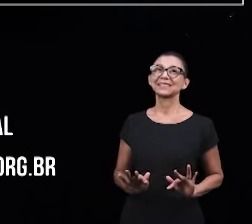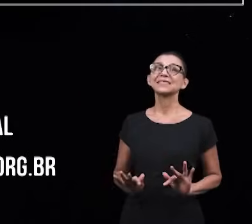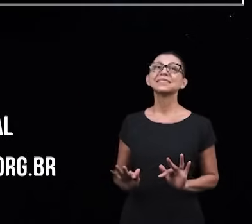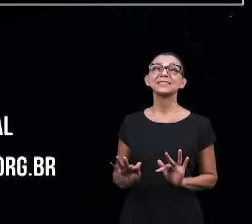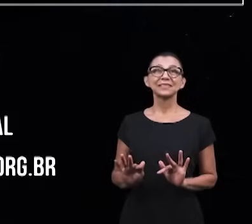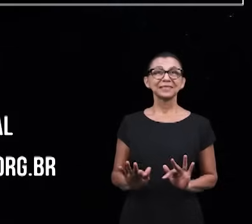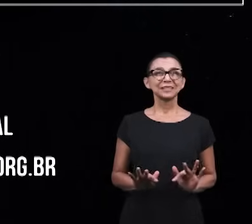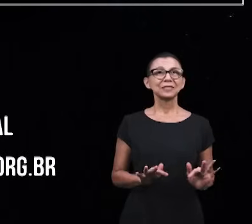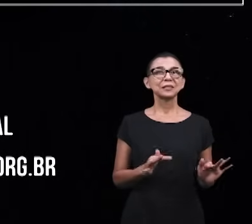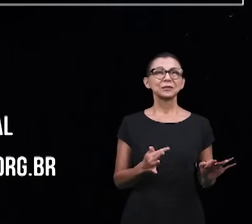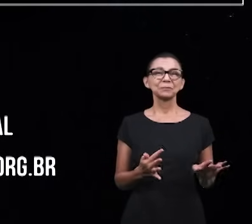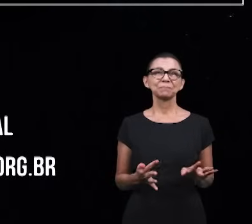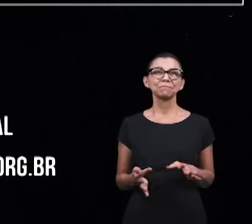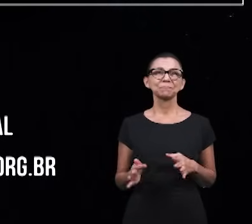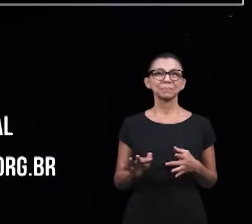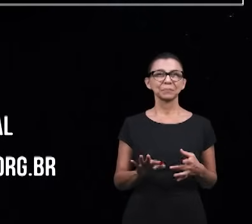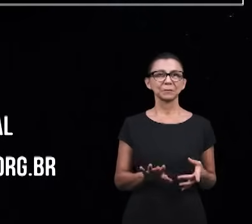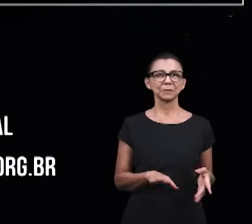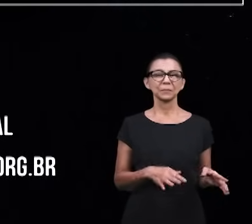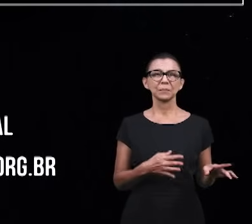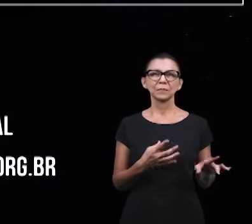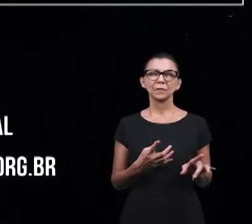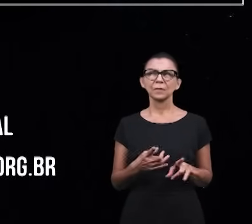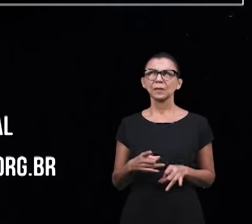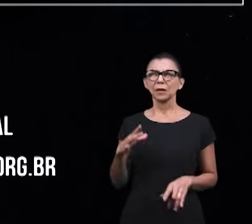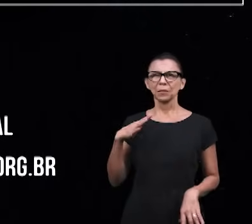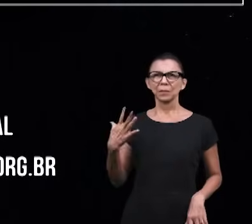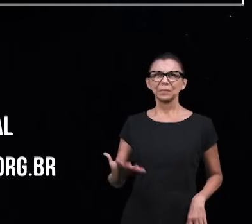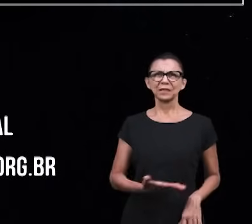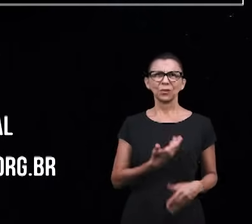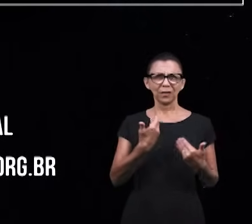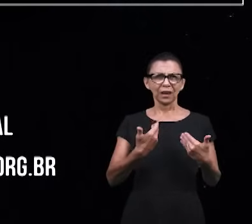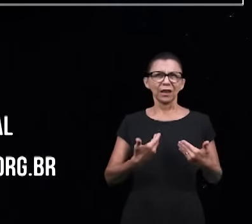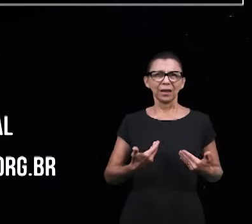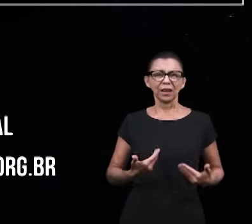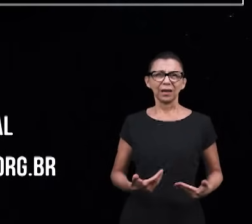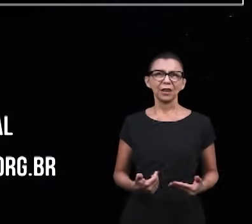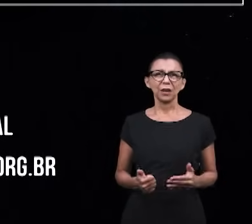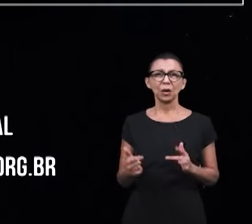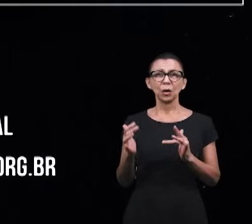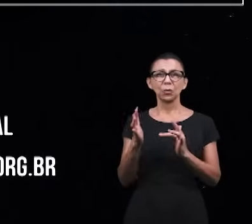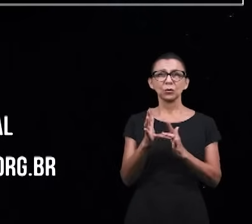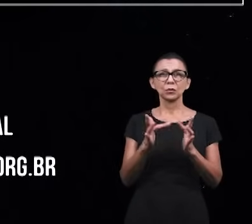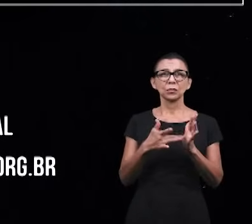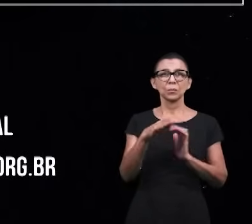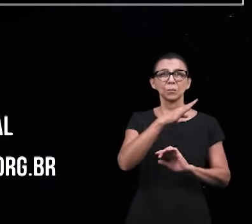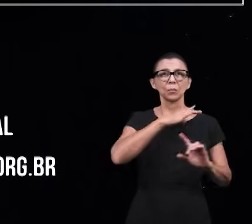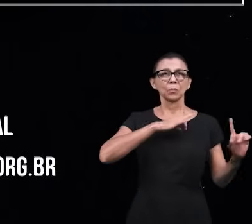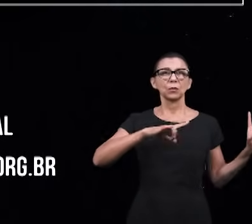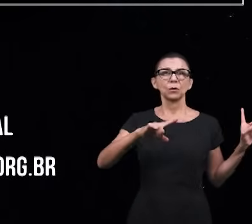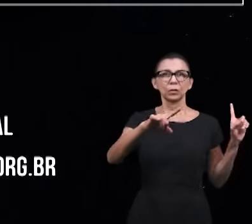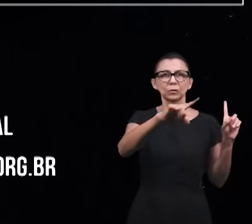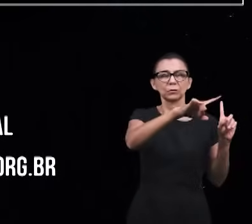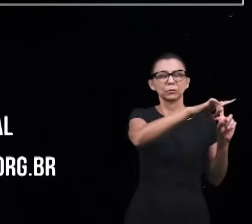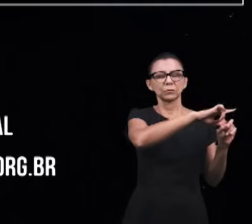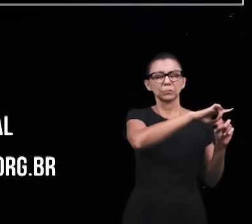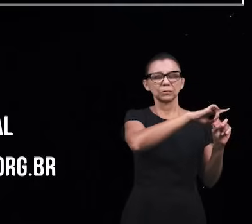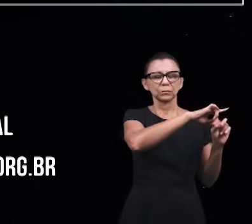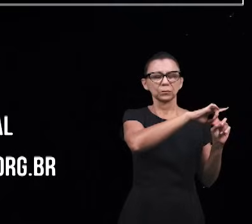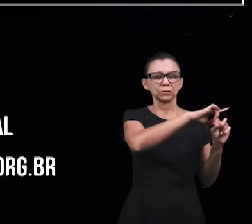feliz. Pra me encontrar, perdeu sua vida,